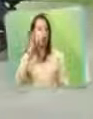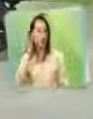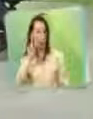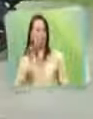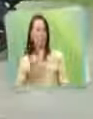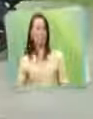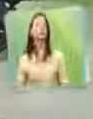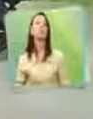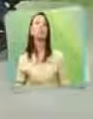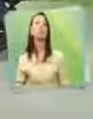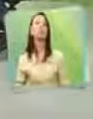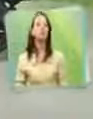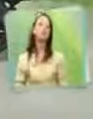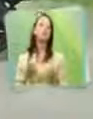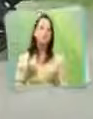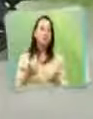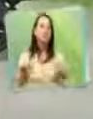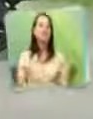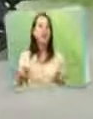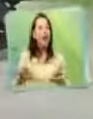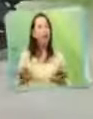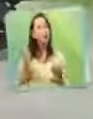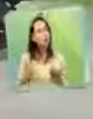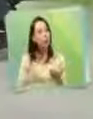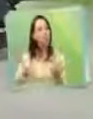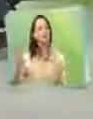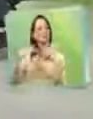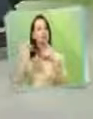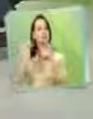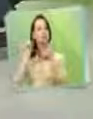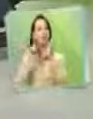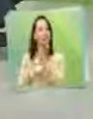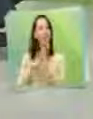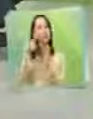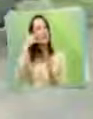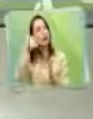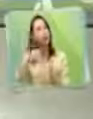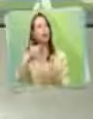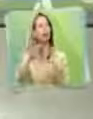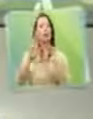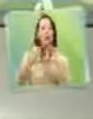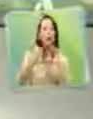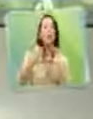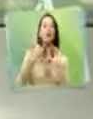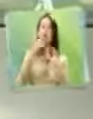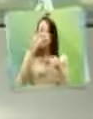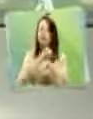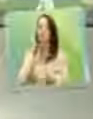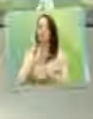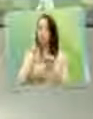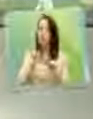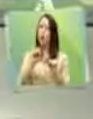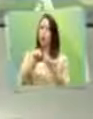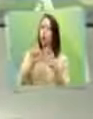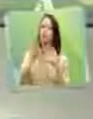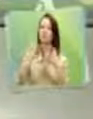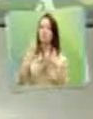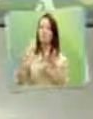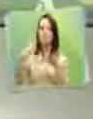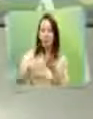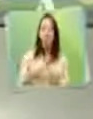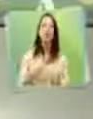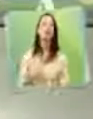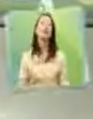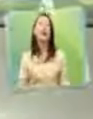é importante. Fundamental. Bem, e a gente continua, então, recebendo perguntas por telefone, por e-mail. Não deixe de mandar a sua